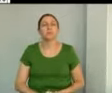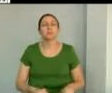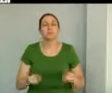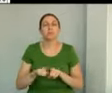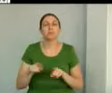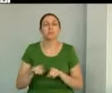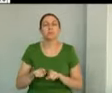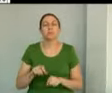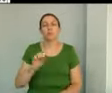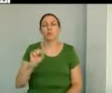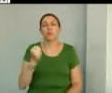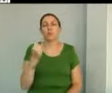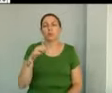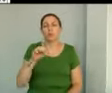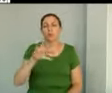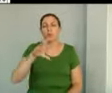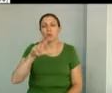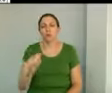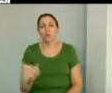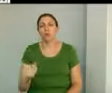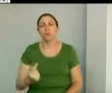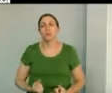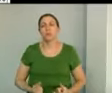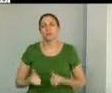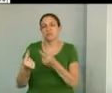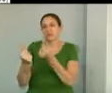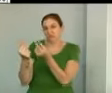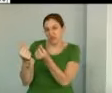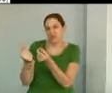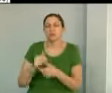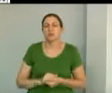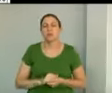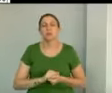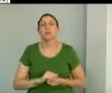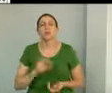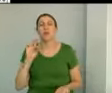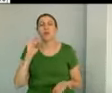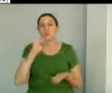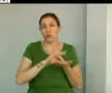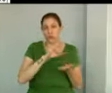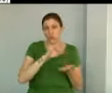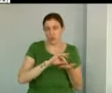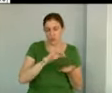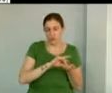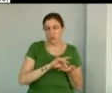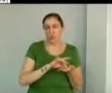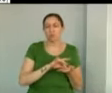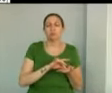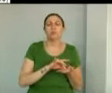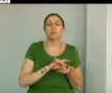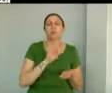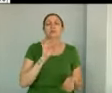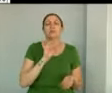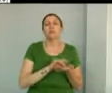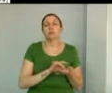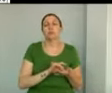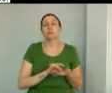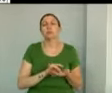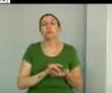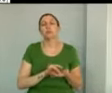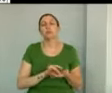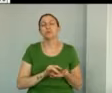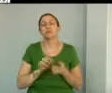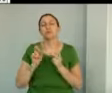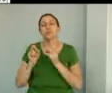de manutenção, mais R$ 89.354. Então, o total da despesa fixa, o que sobraria depois de deduzir essa despesa fixa, seriam R$